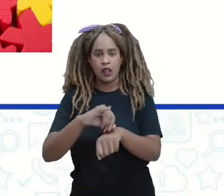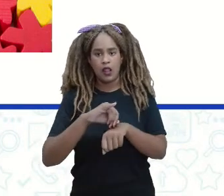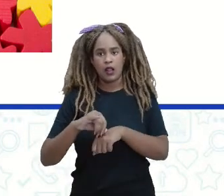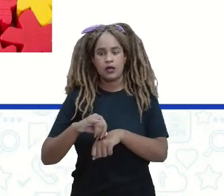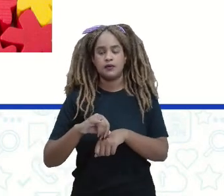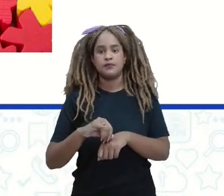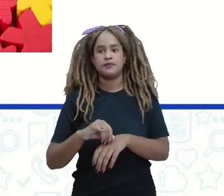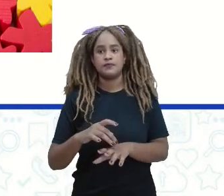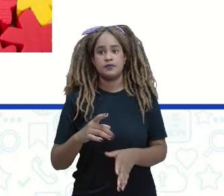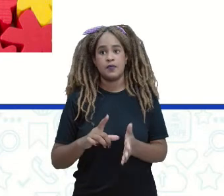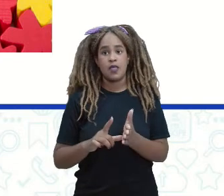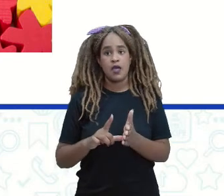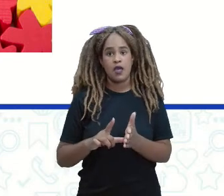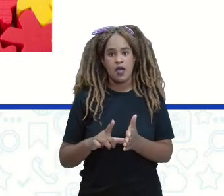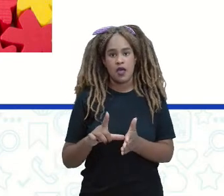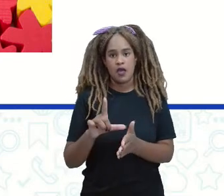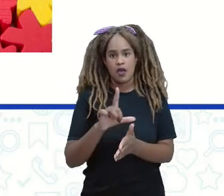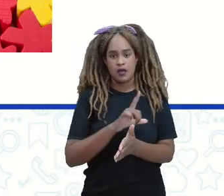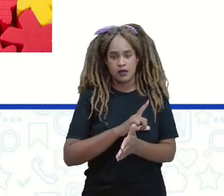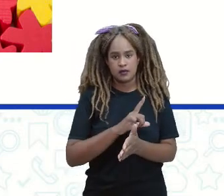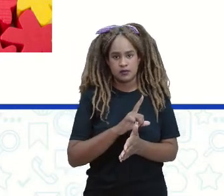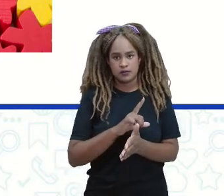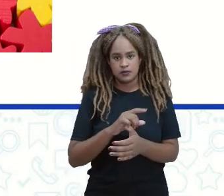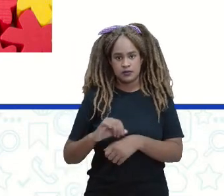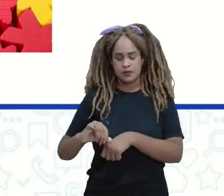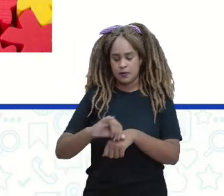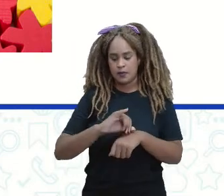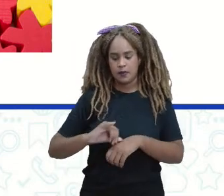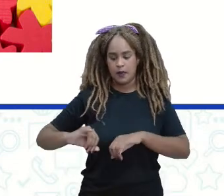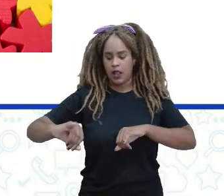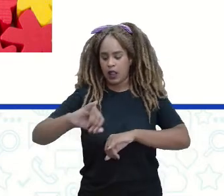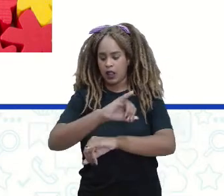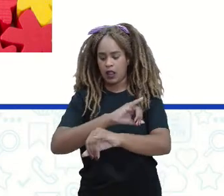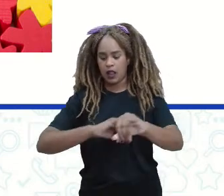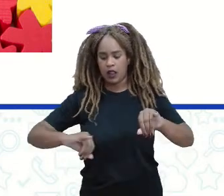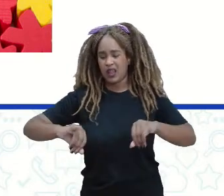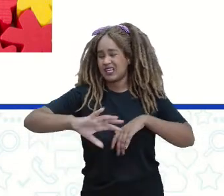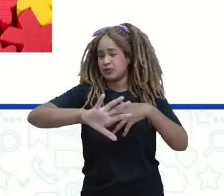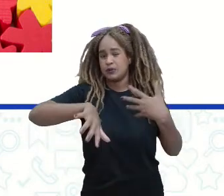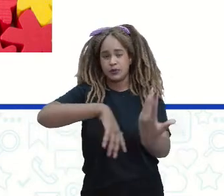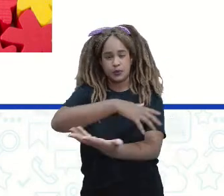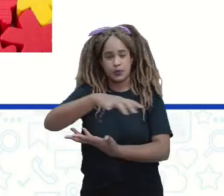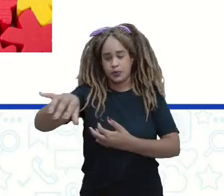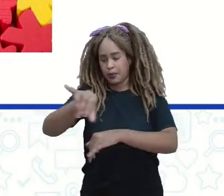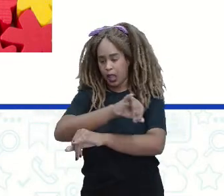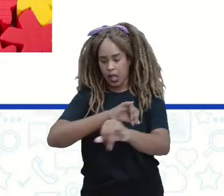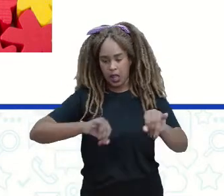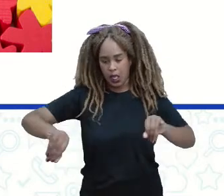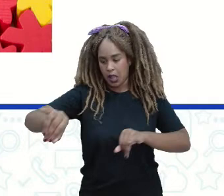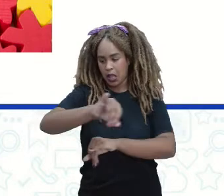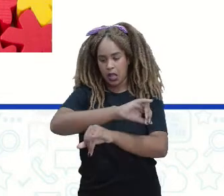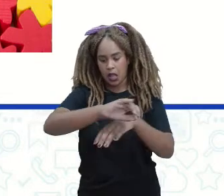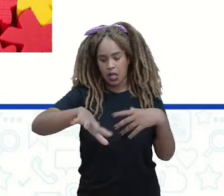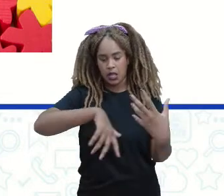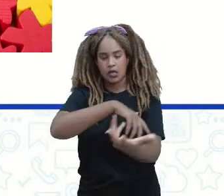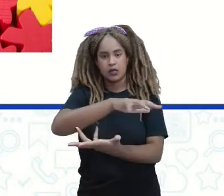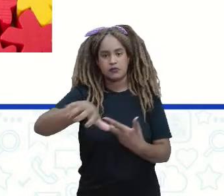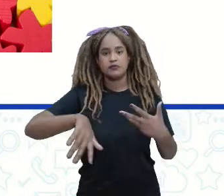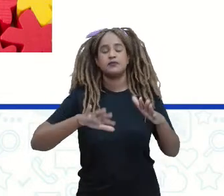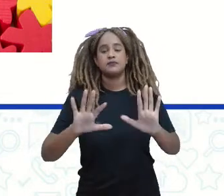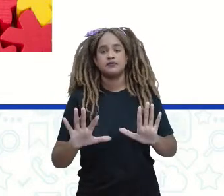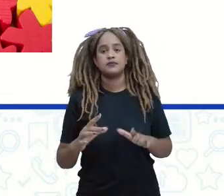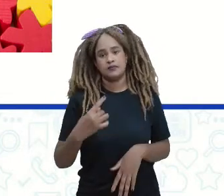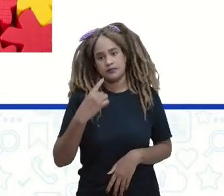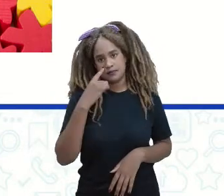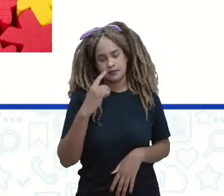aí? Acima do antes, a gente vê um monte de pecinha colorida, uma bagunça danada nessas pecinhas, não é? Pois é,